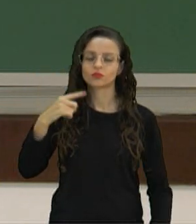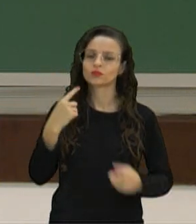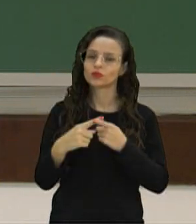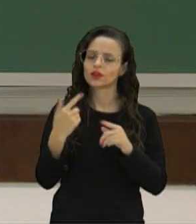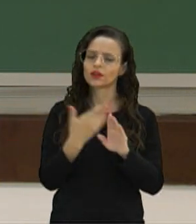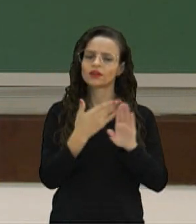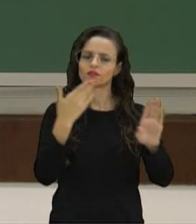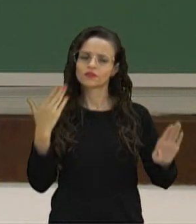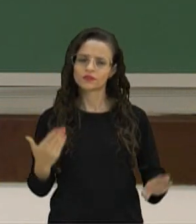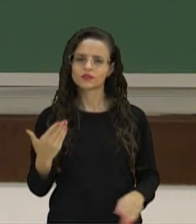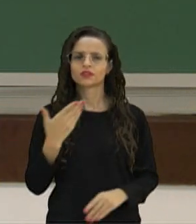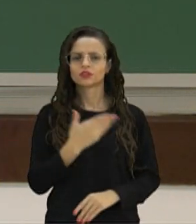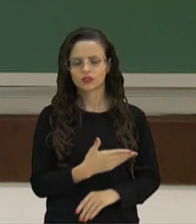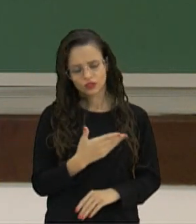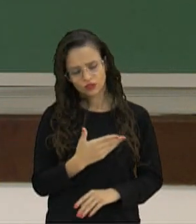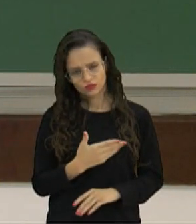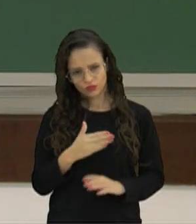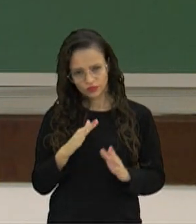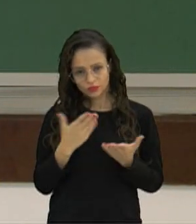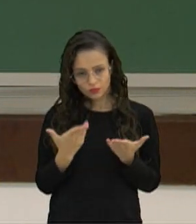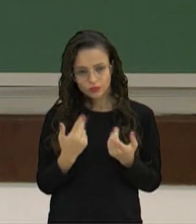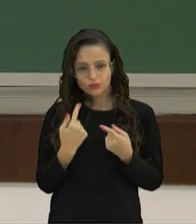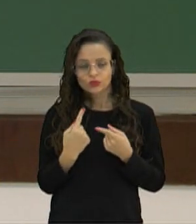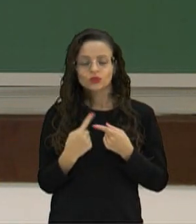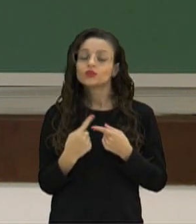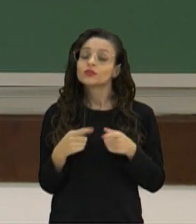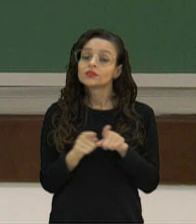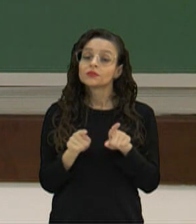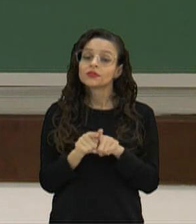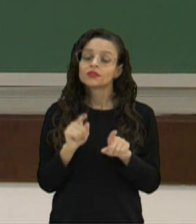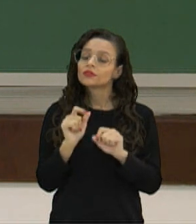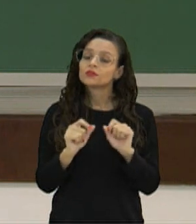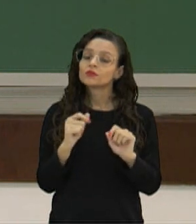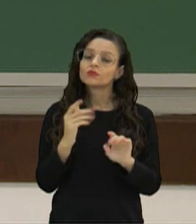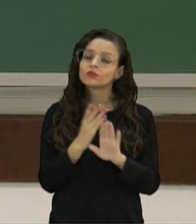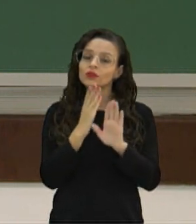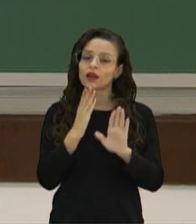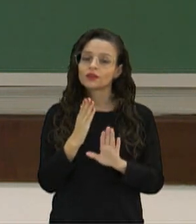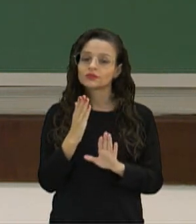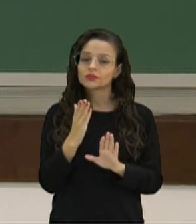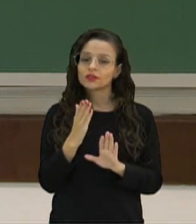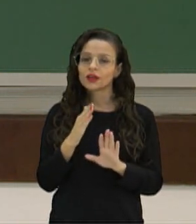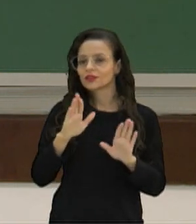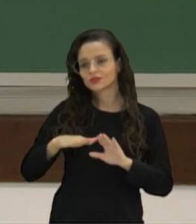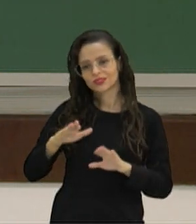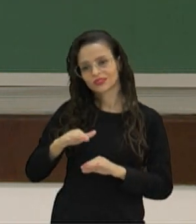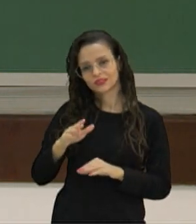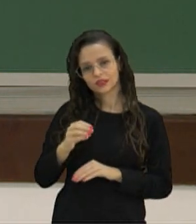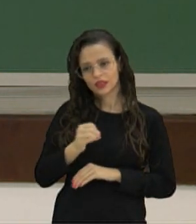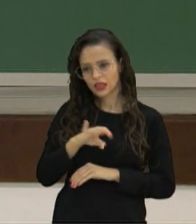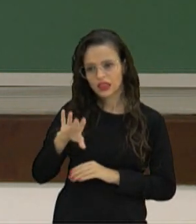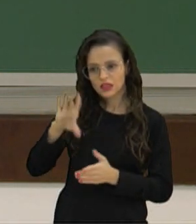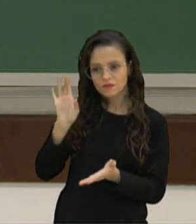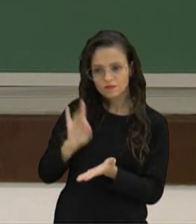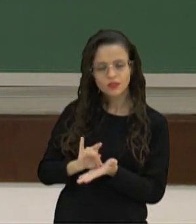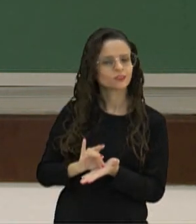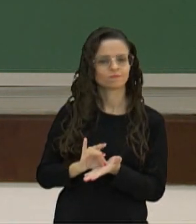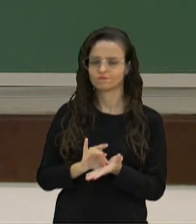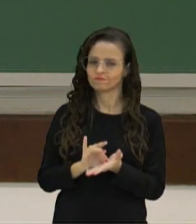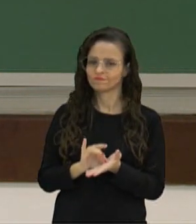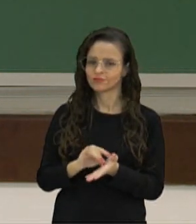se afastando bastante da escola de Frankfurt e, por muitos, nem é considerado como um legítimo